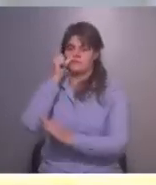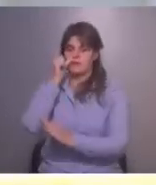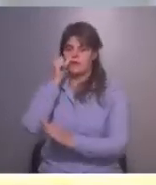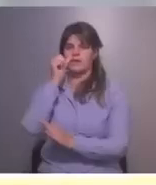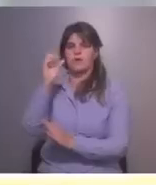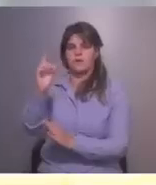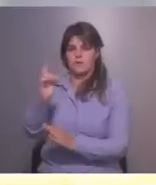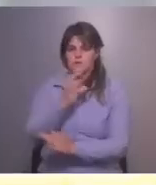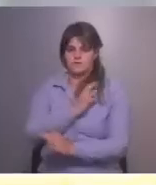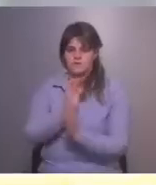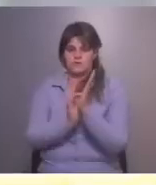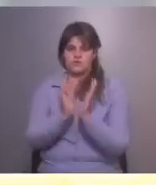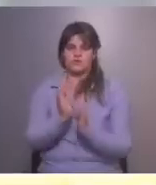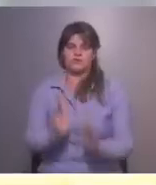Cristo.